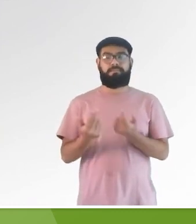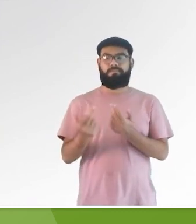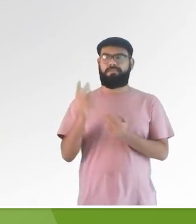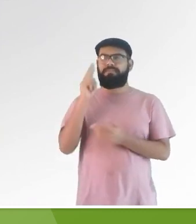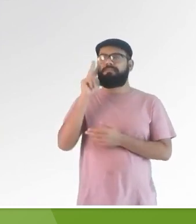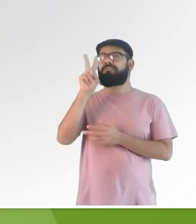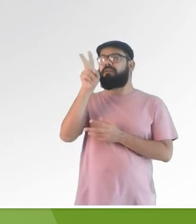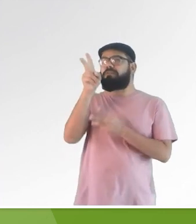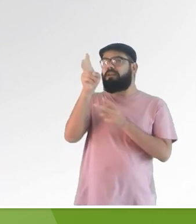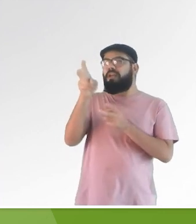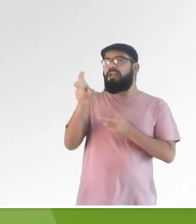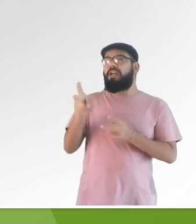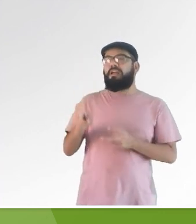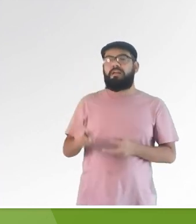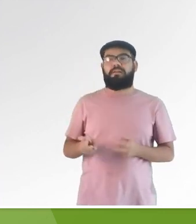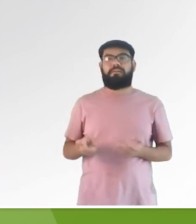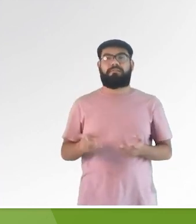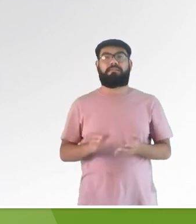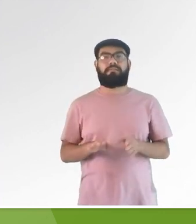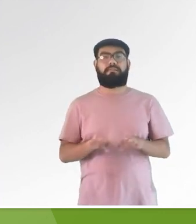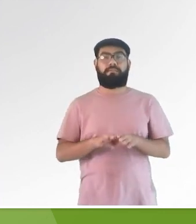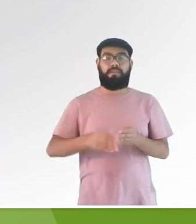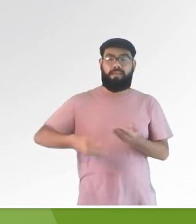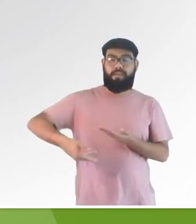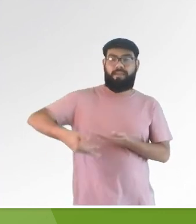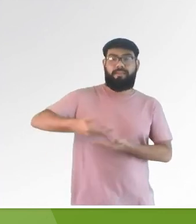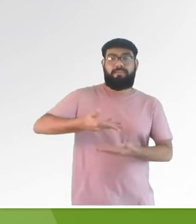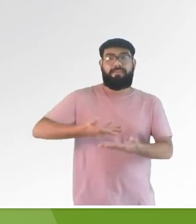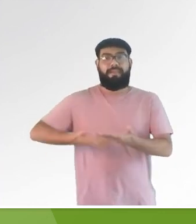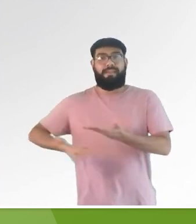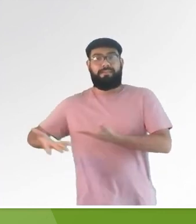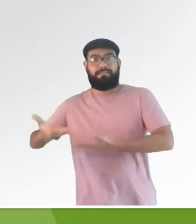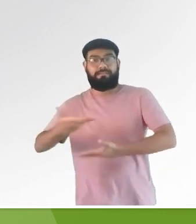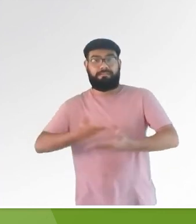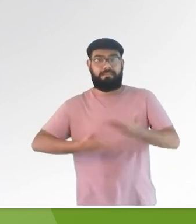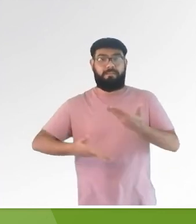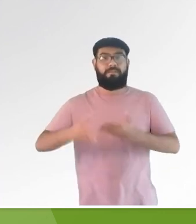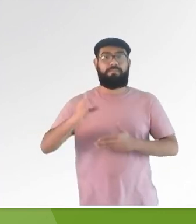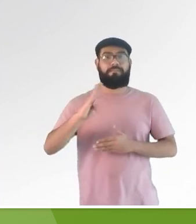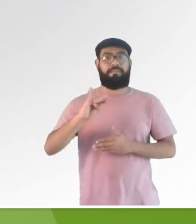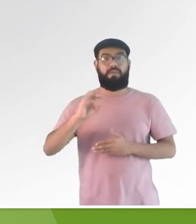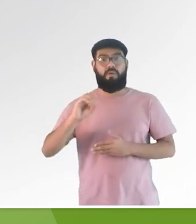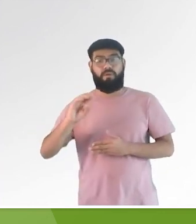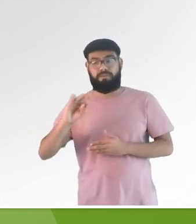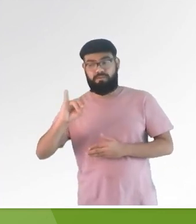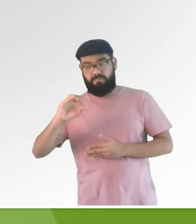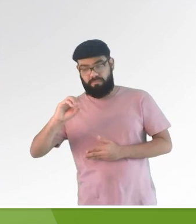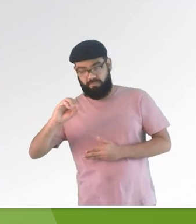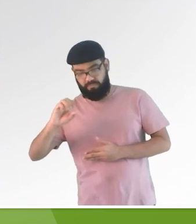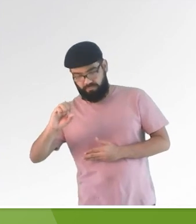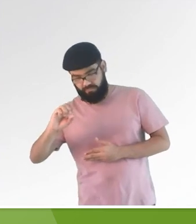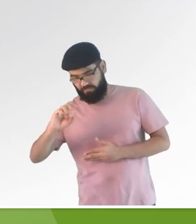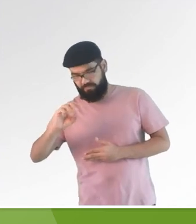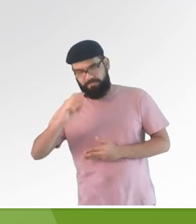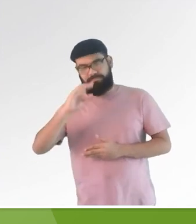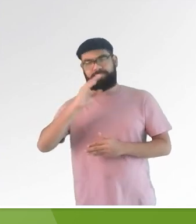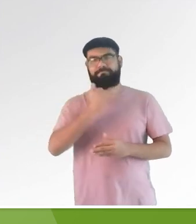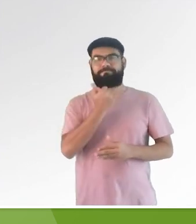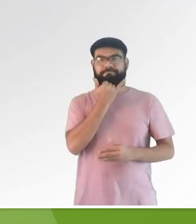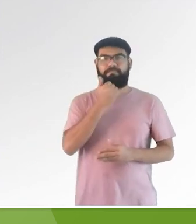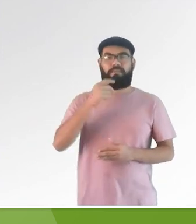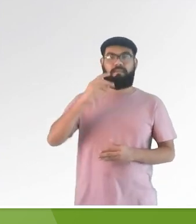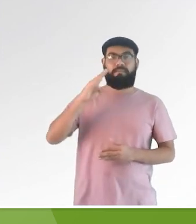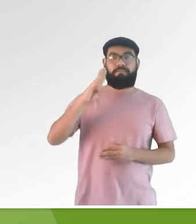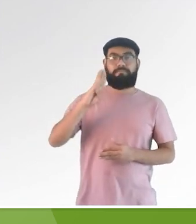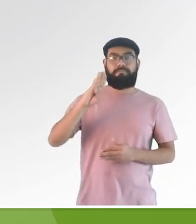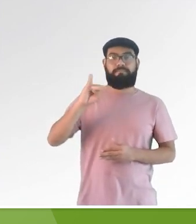a interação entre os fatores bióticos e abióticos traz para a gente o conceito